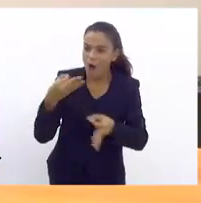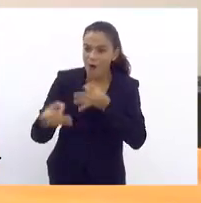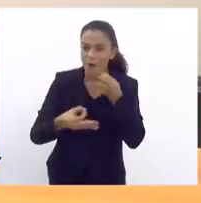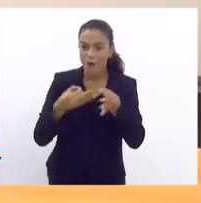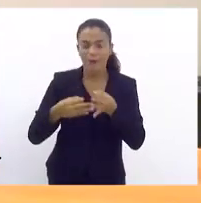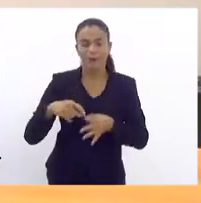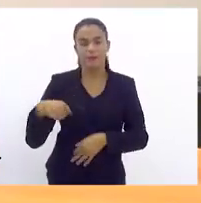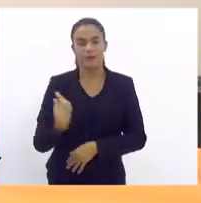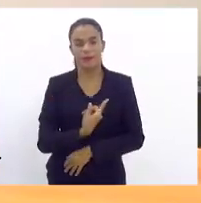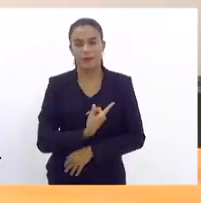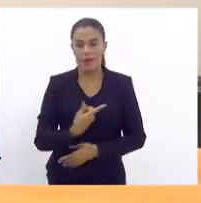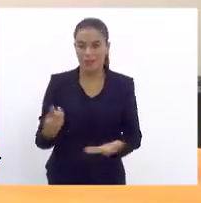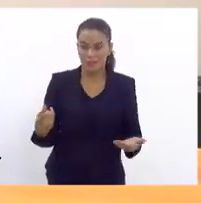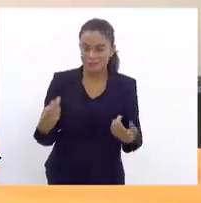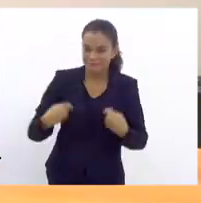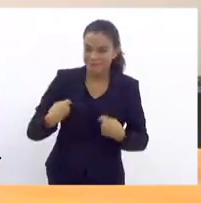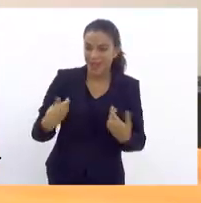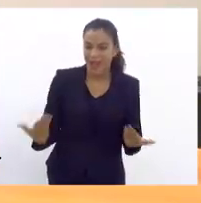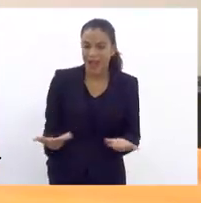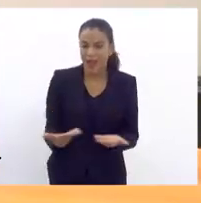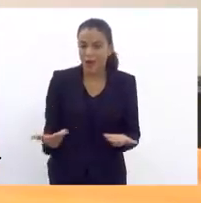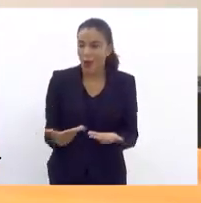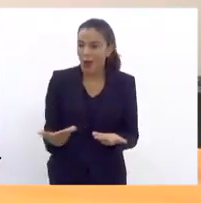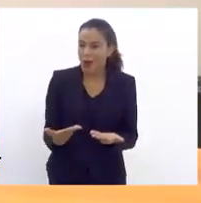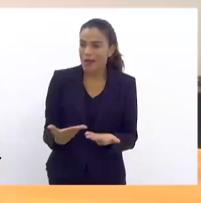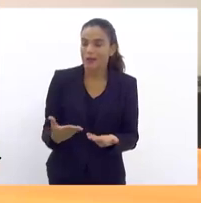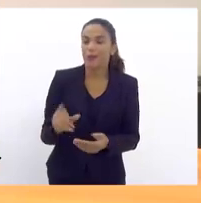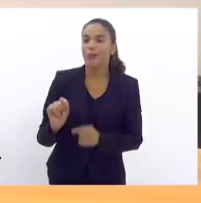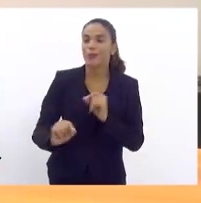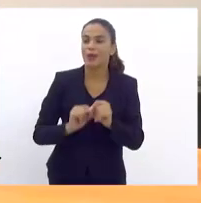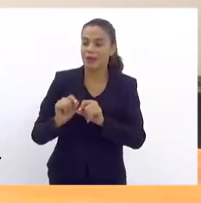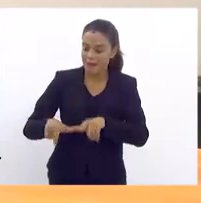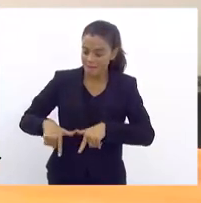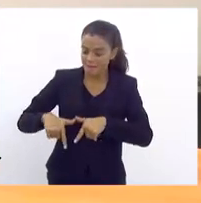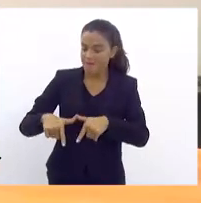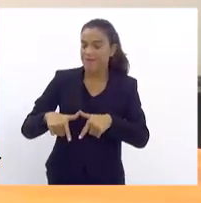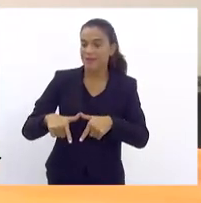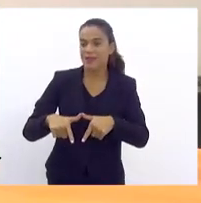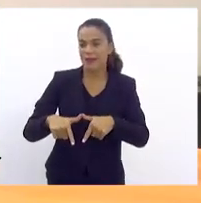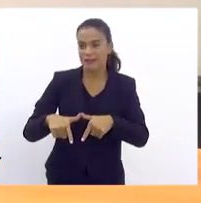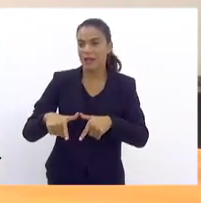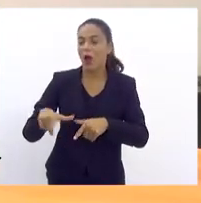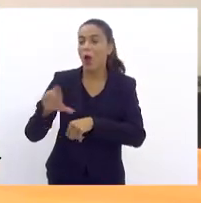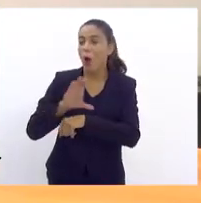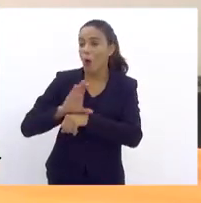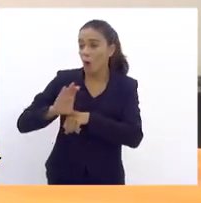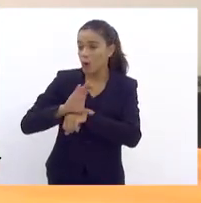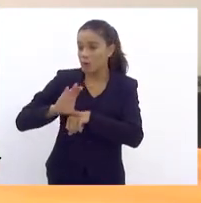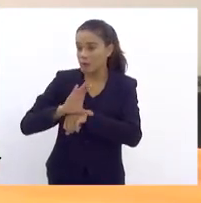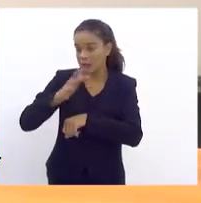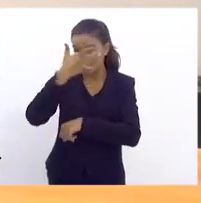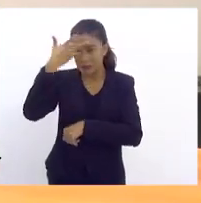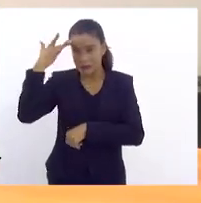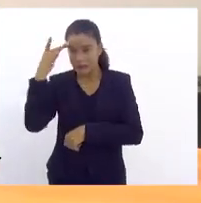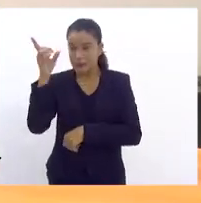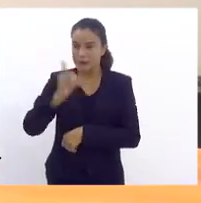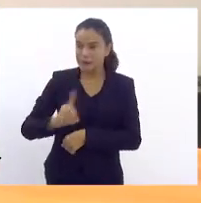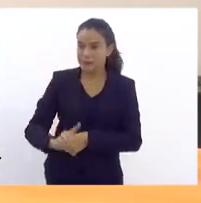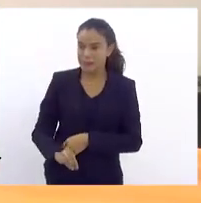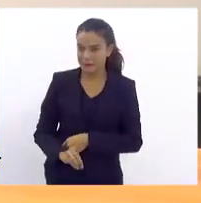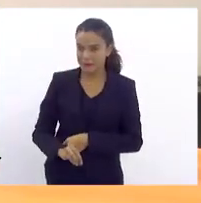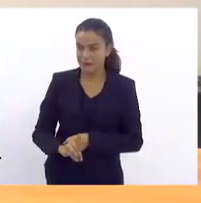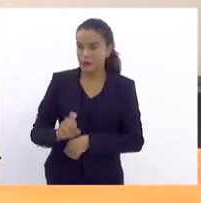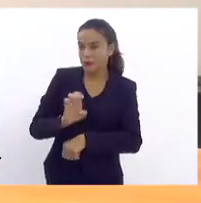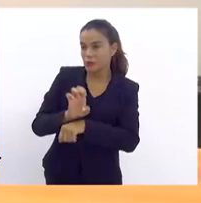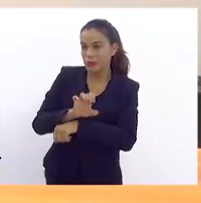devemos agora dar eficácia plena e real ao conselho de direito das pessoas com deficiência nível